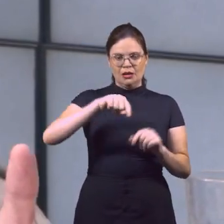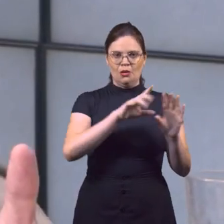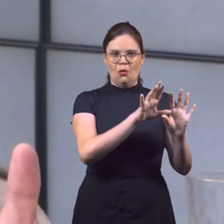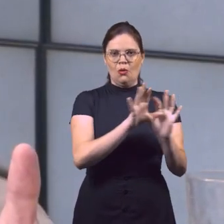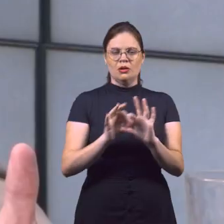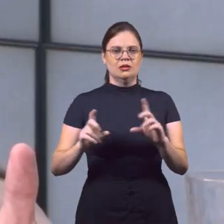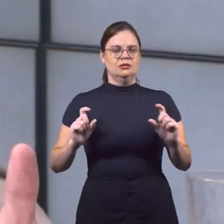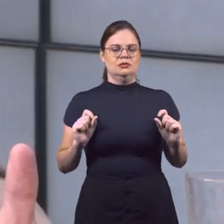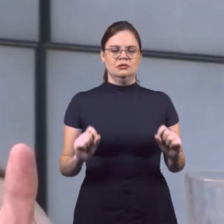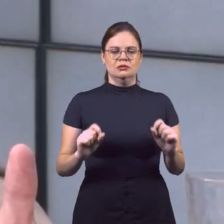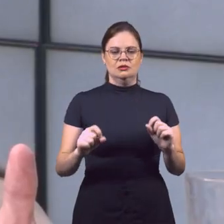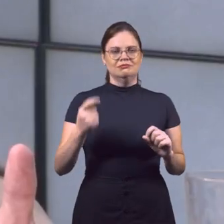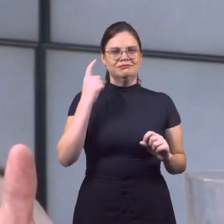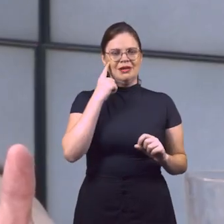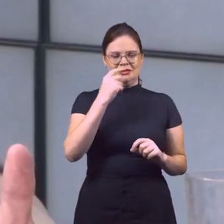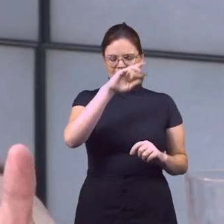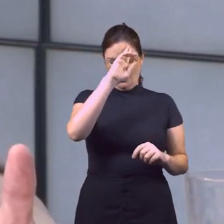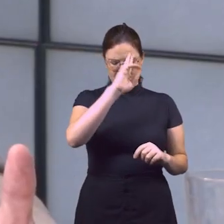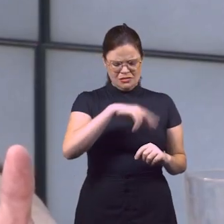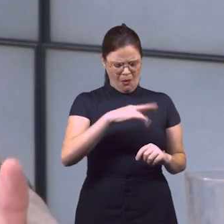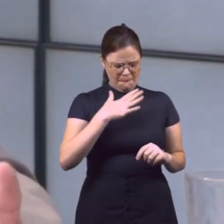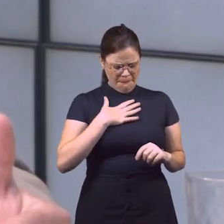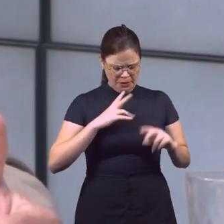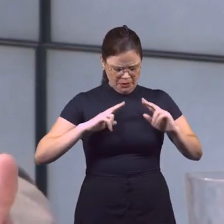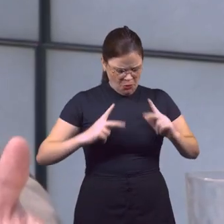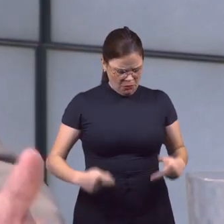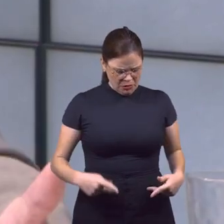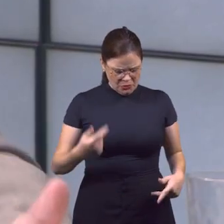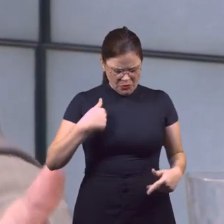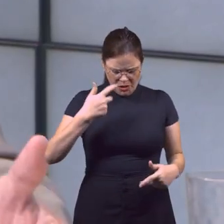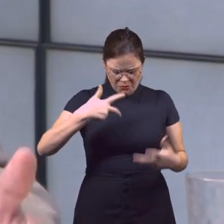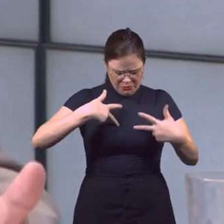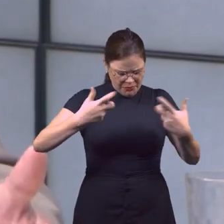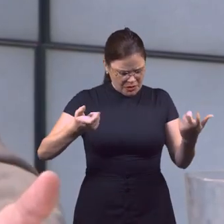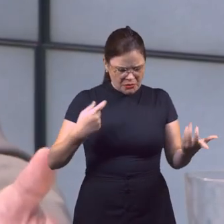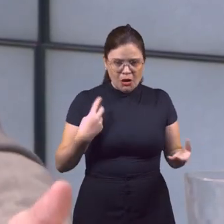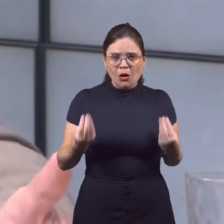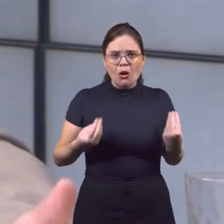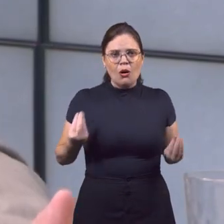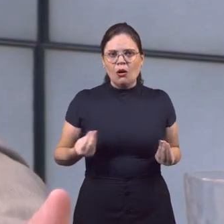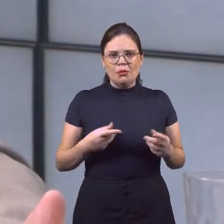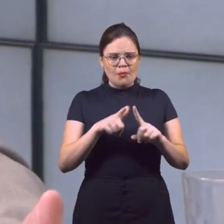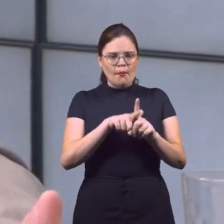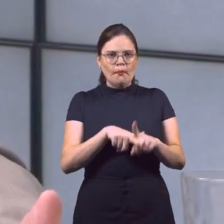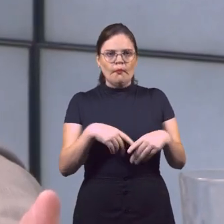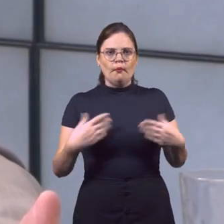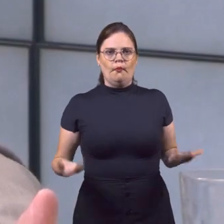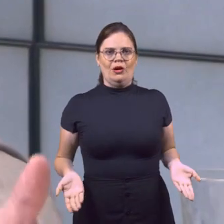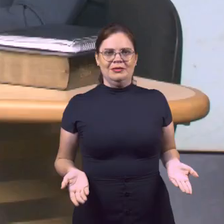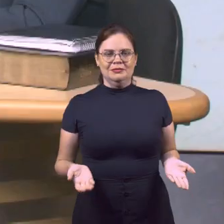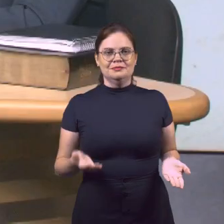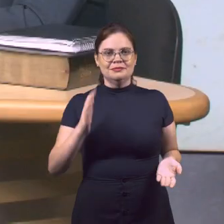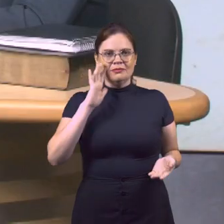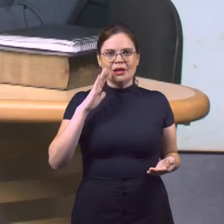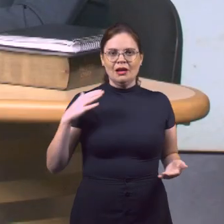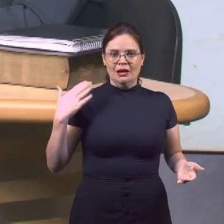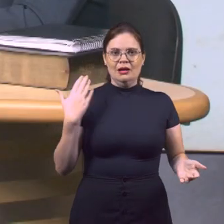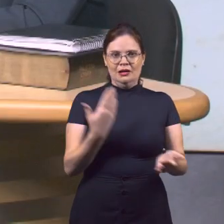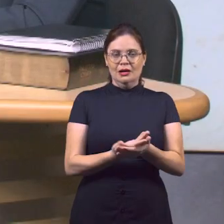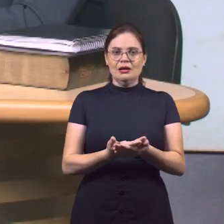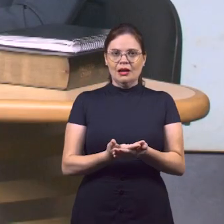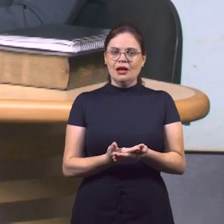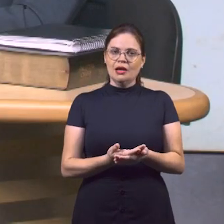humanamente impossível, Verdade. né? Então, creram contra a esperança, creram contra a racionalidade, A razão, a né? razão, É.